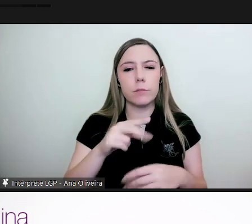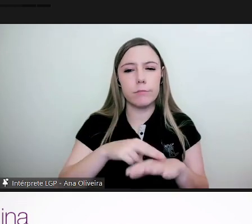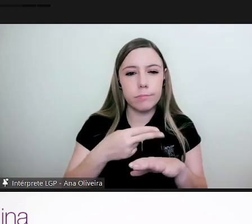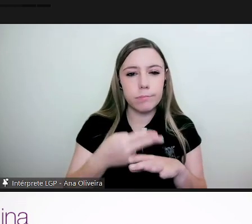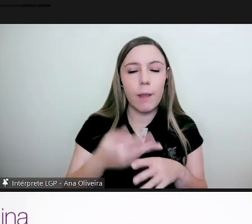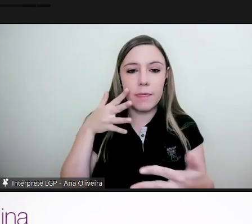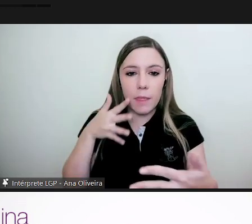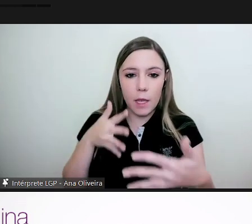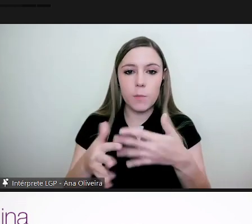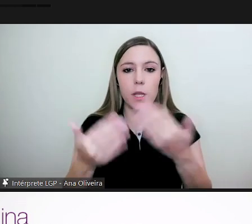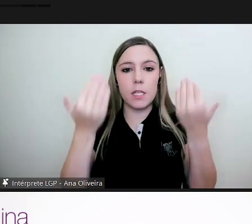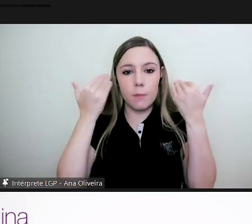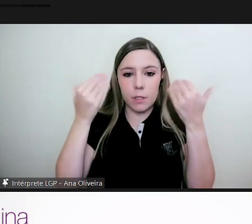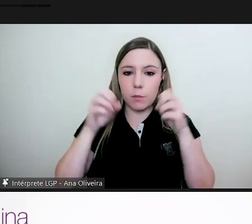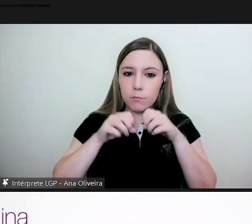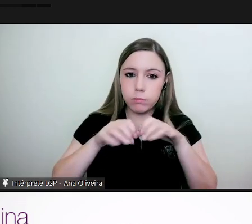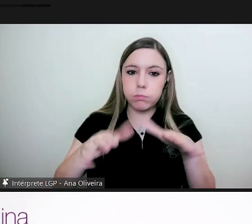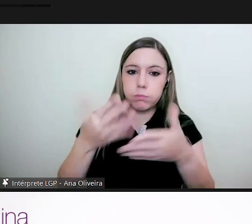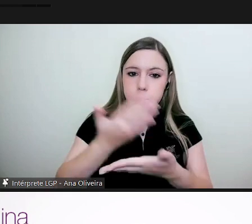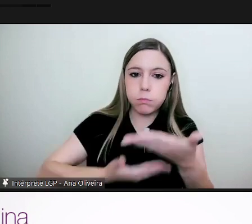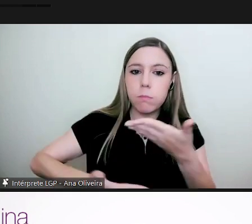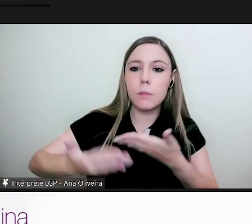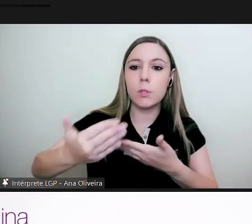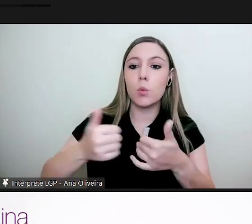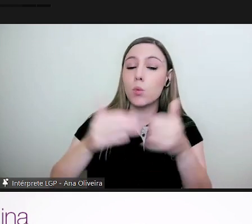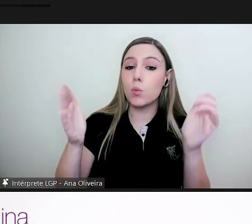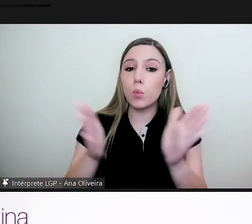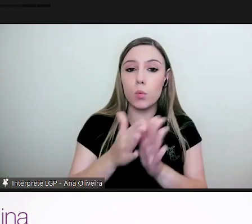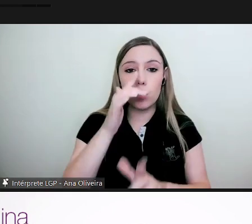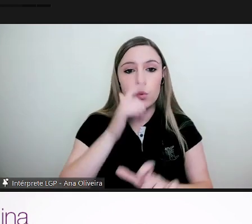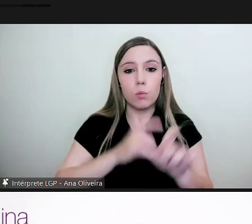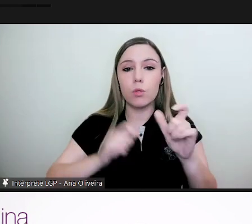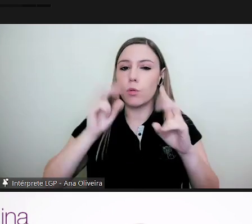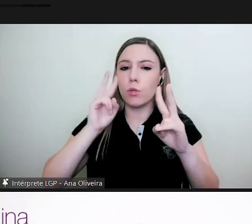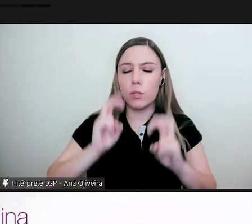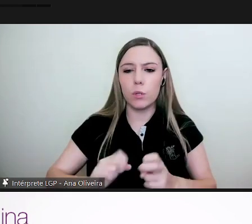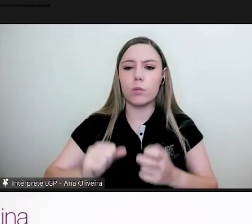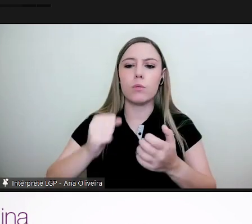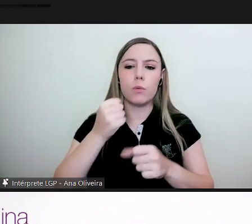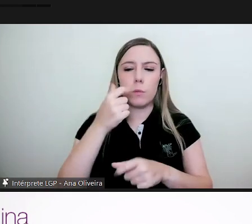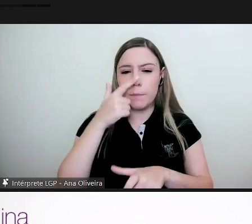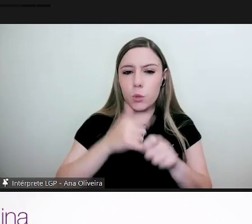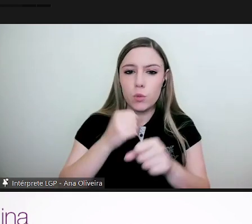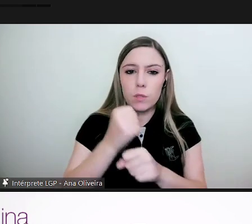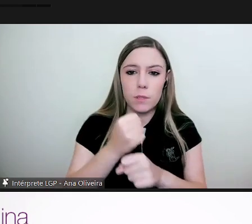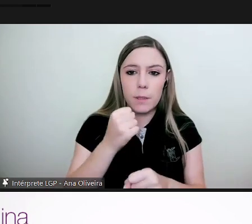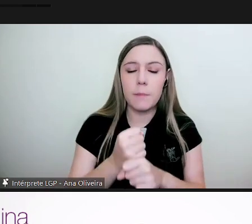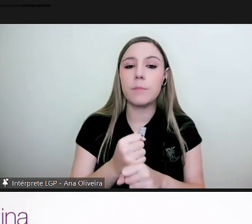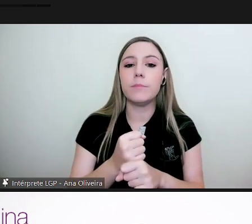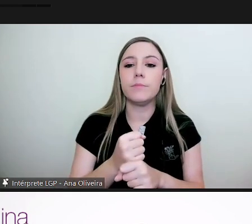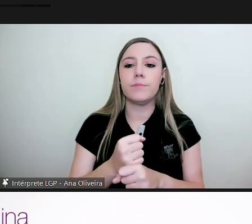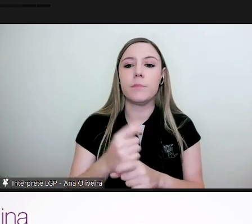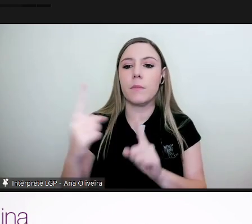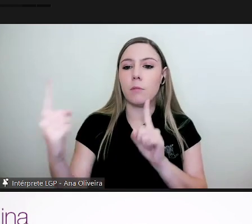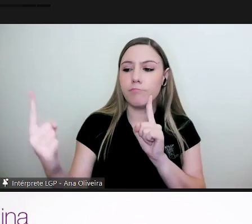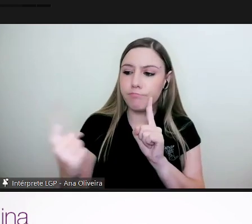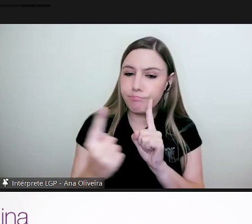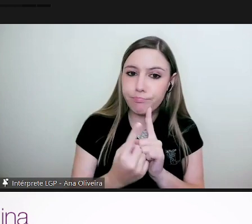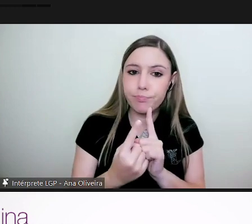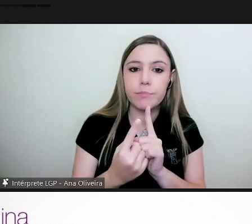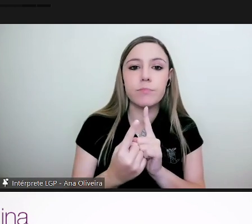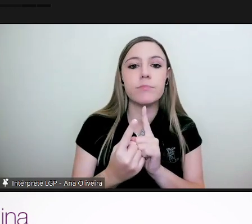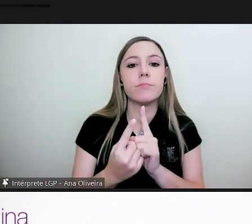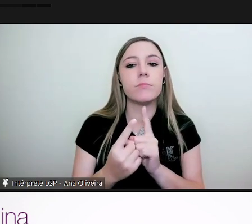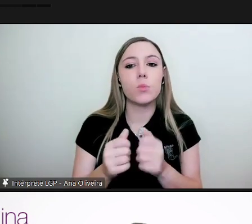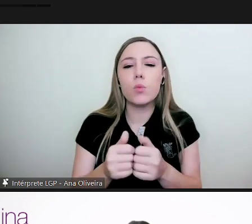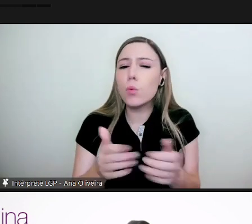de informação com todos os stakeholders, nomeadamente com os investigadores, com os colaboradores, com os investidores, com os colaboradores, com os clientes, com os